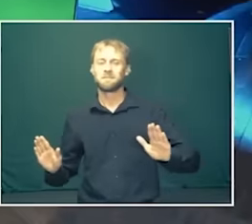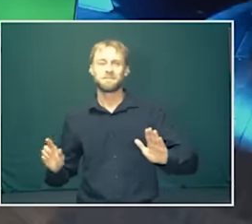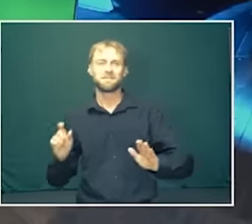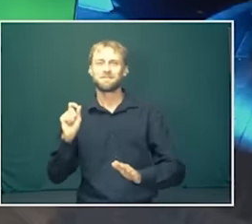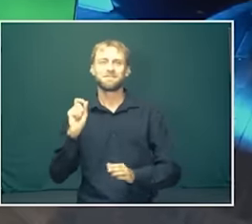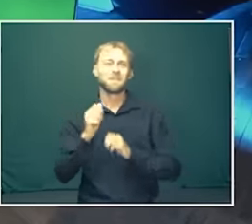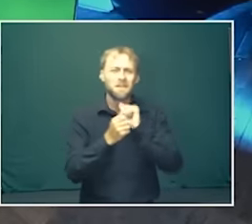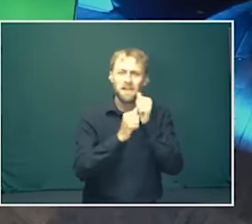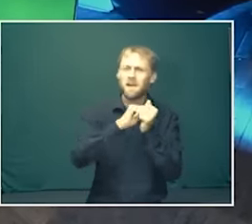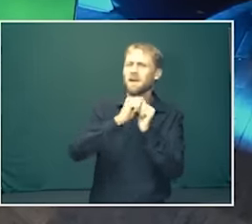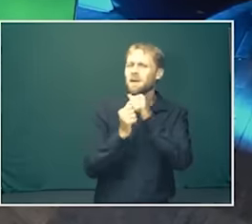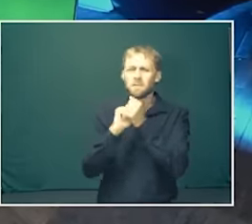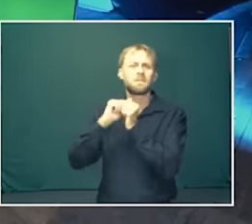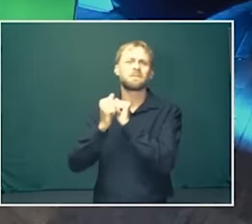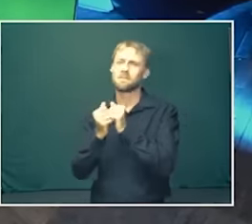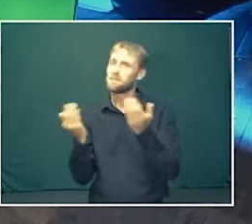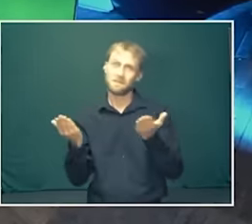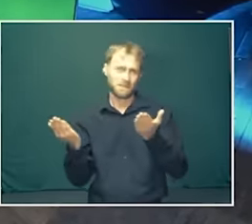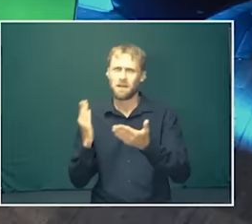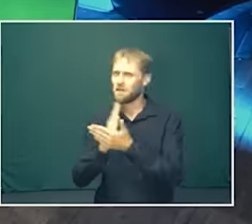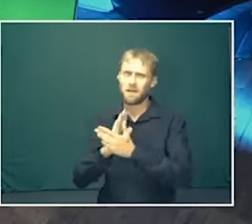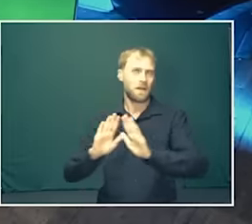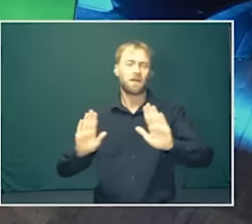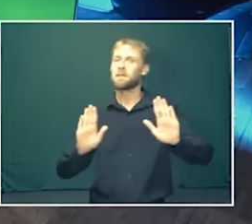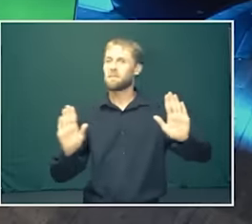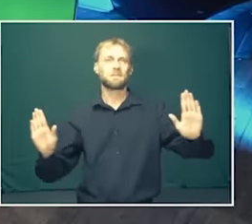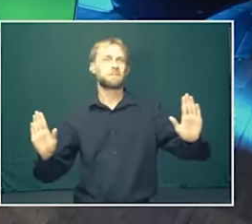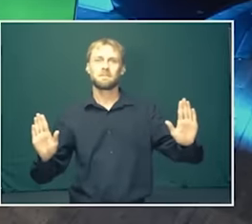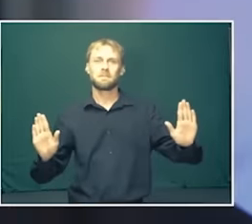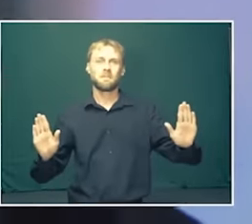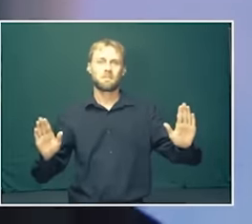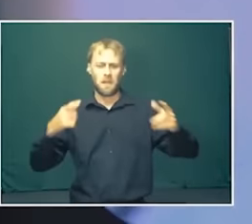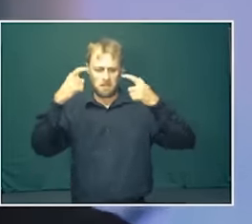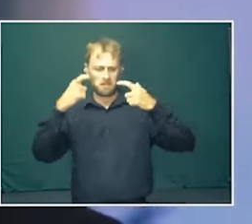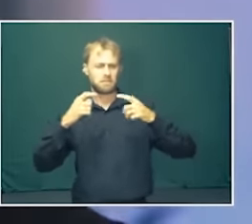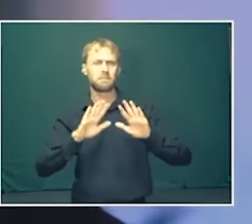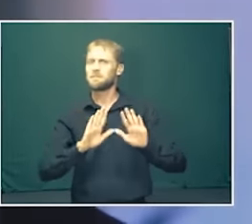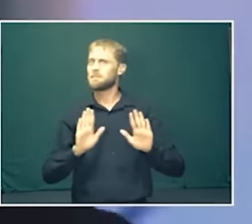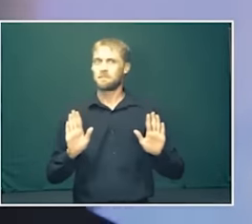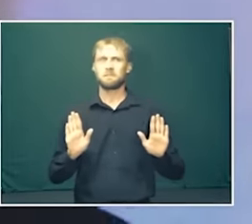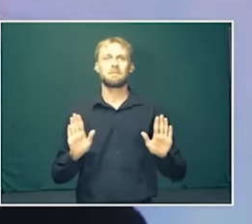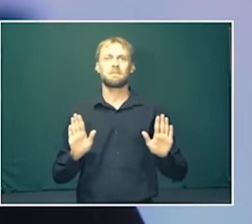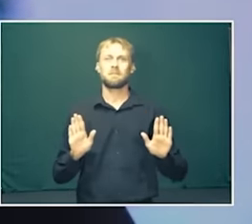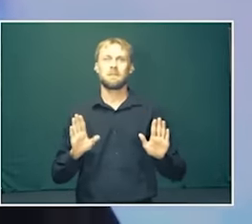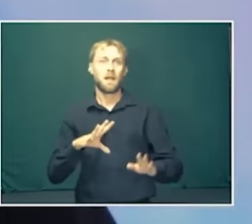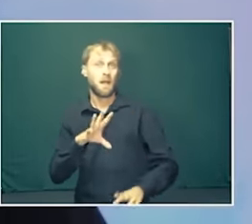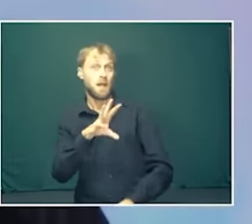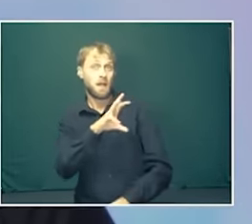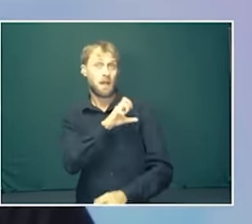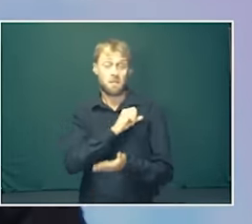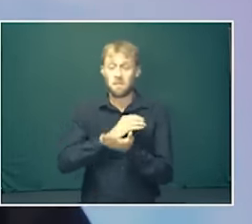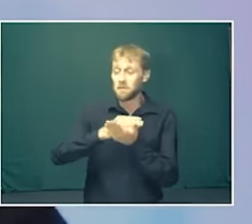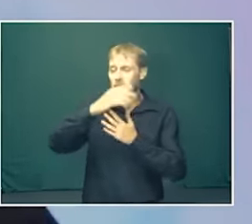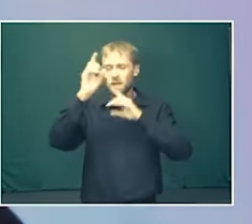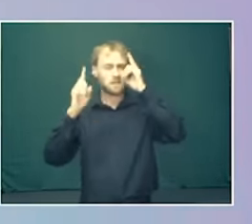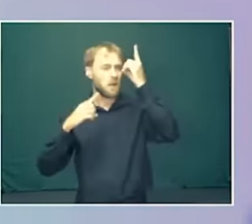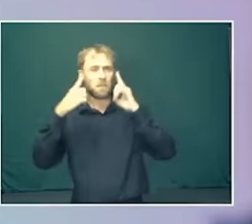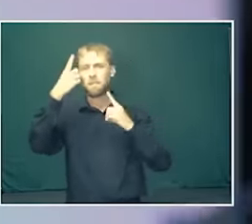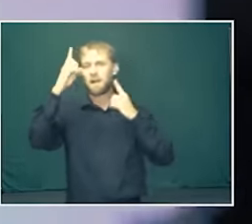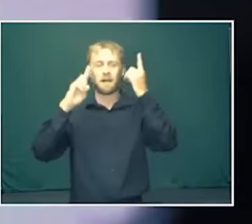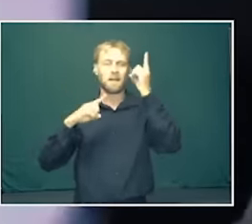Quem beijo, beijo, beijo, não beija mais. Tem um amor de balada virando